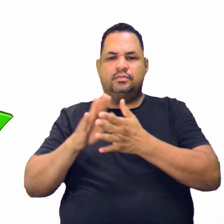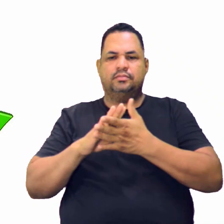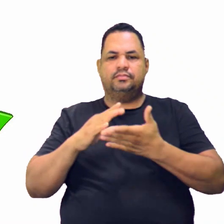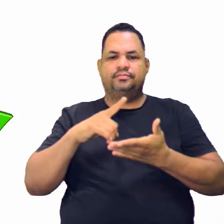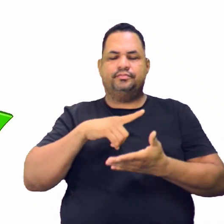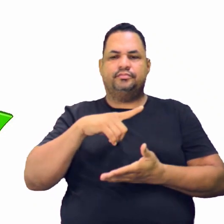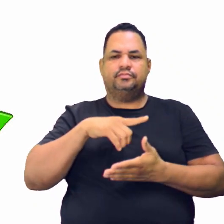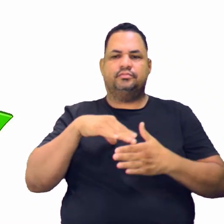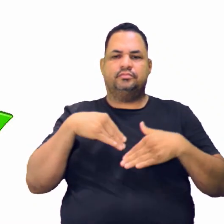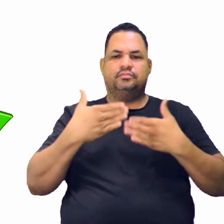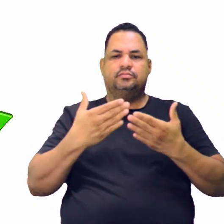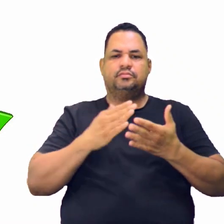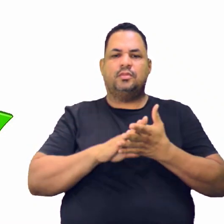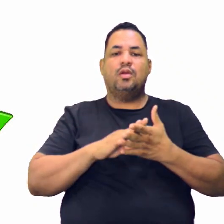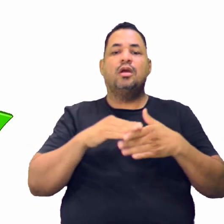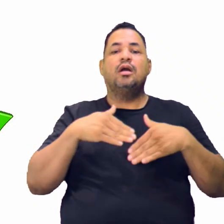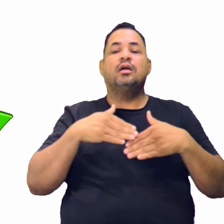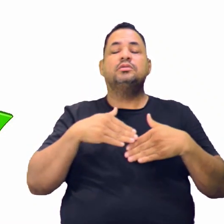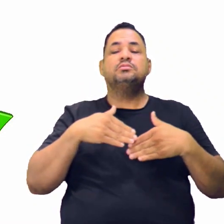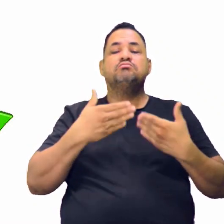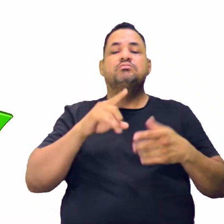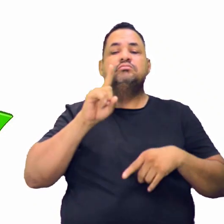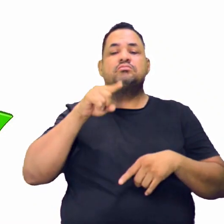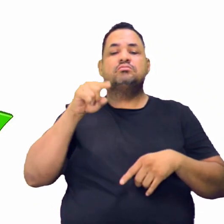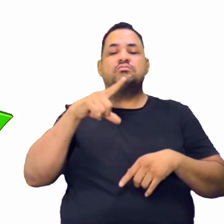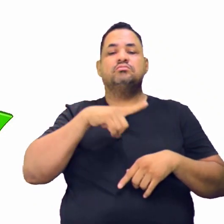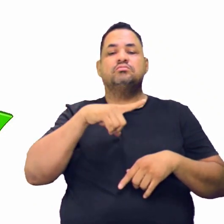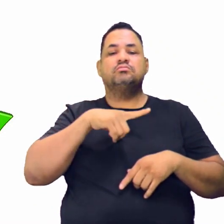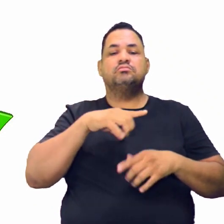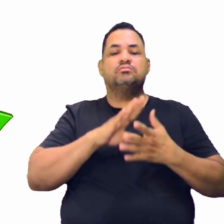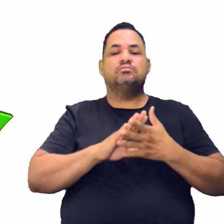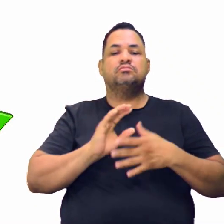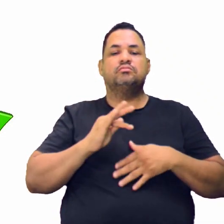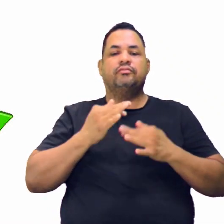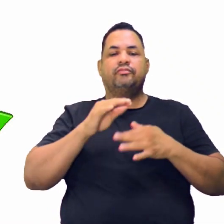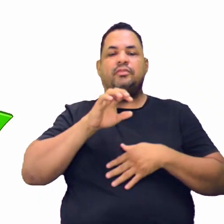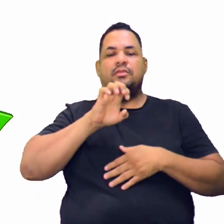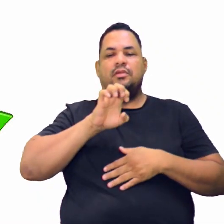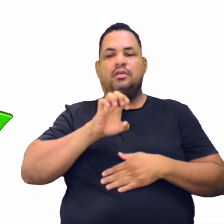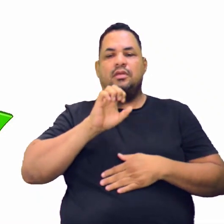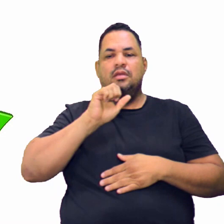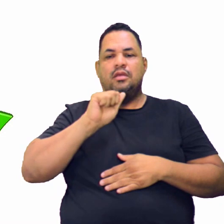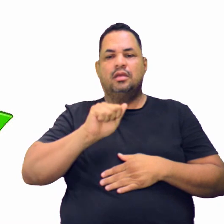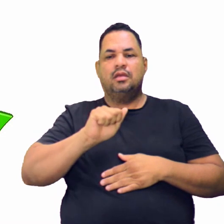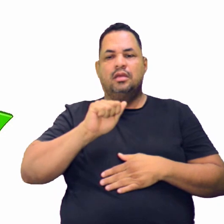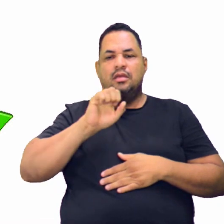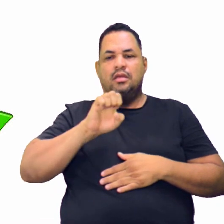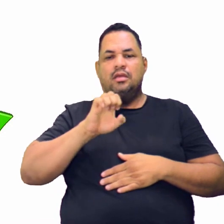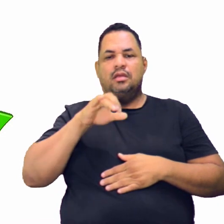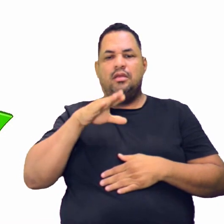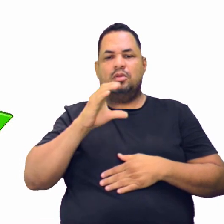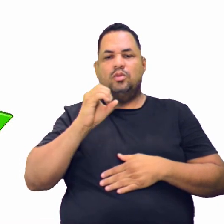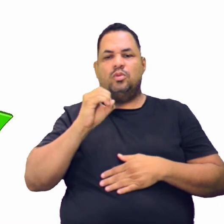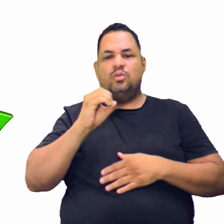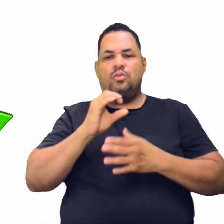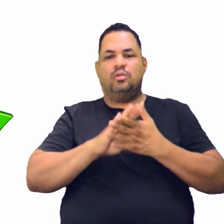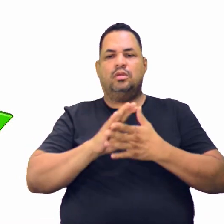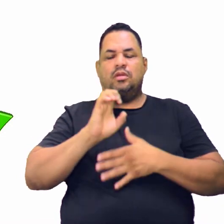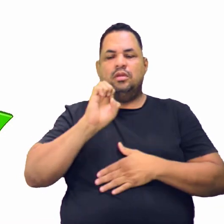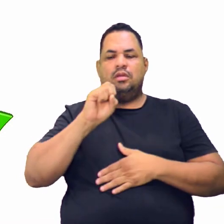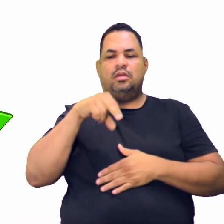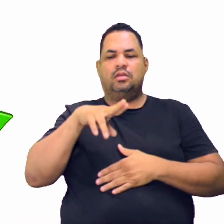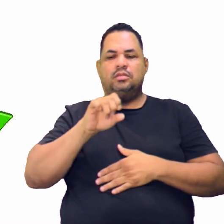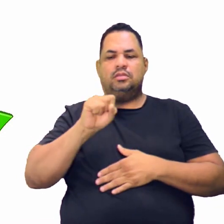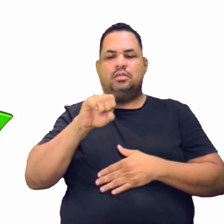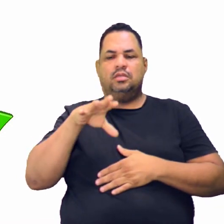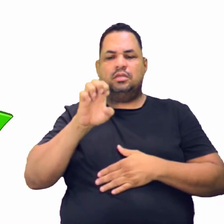os oxítonos serão acentuados, amadinho? Quando terminar em A, E, O, seguido não de S, em e ens. Olha